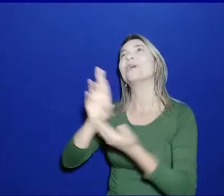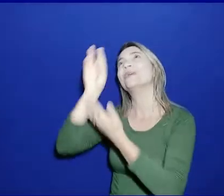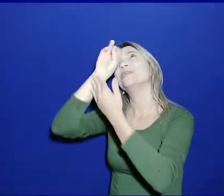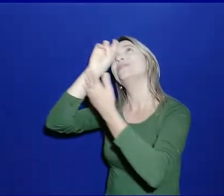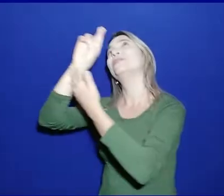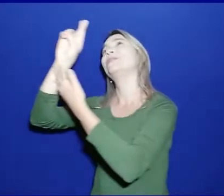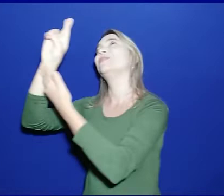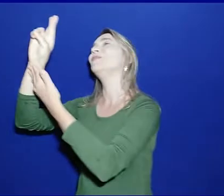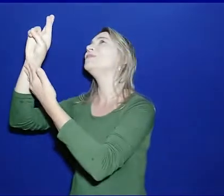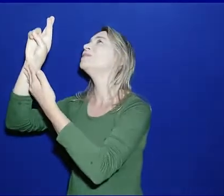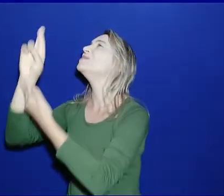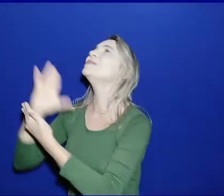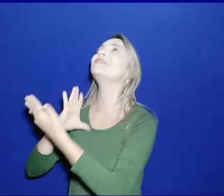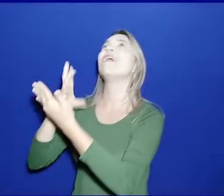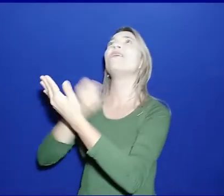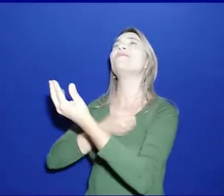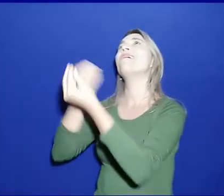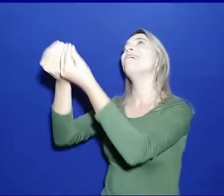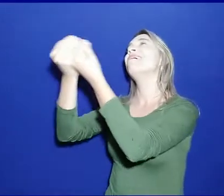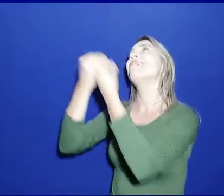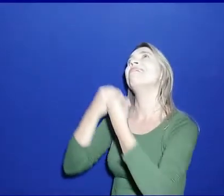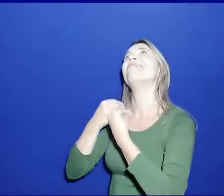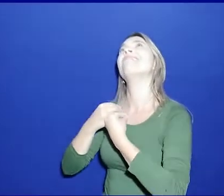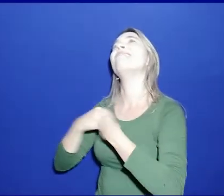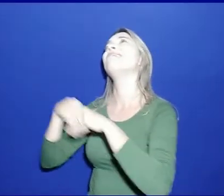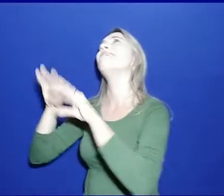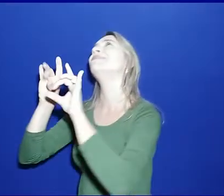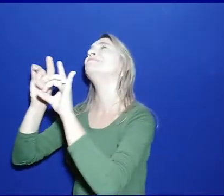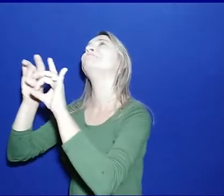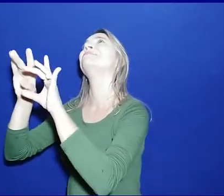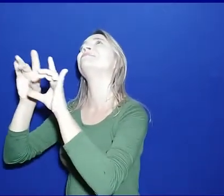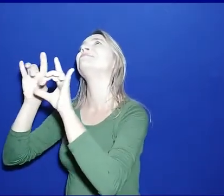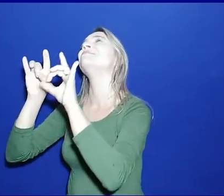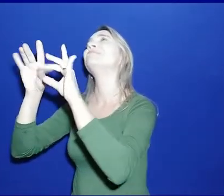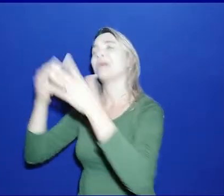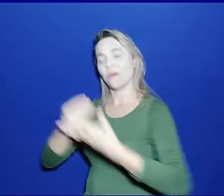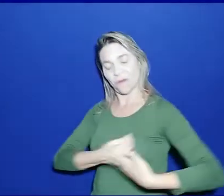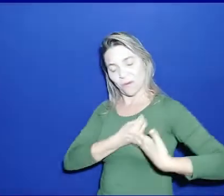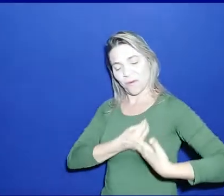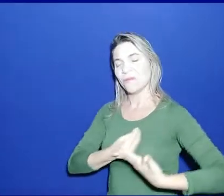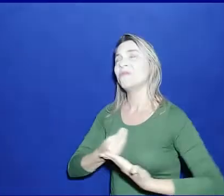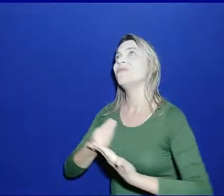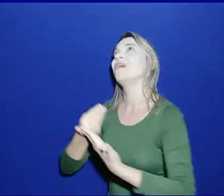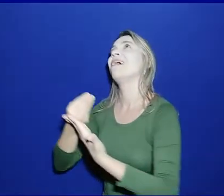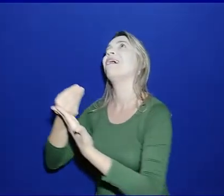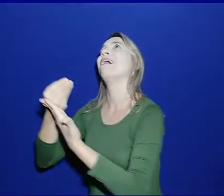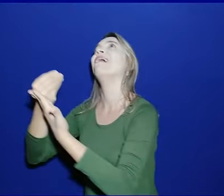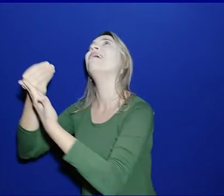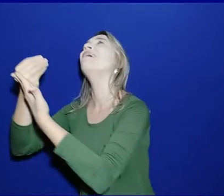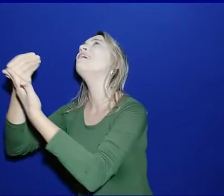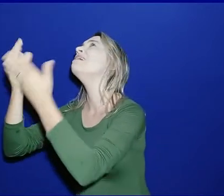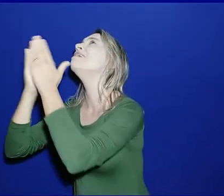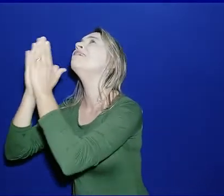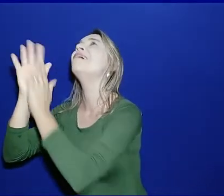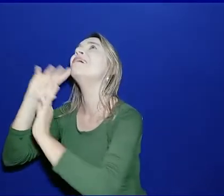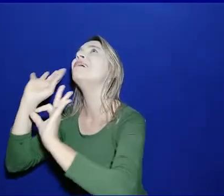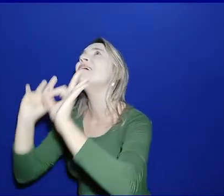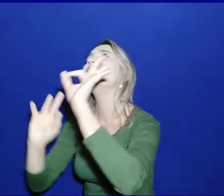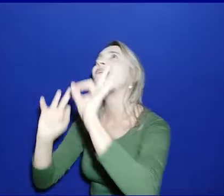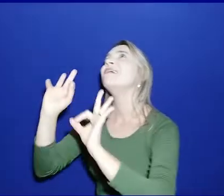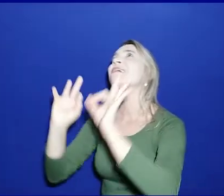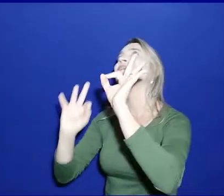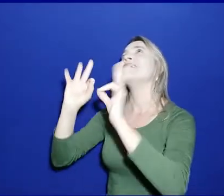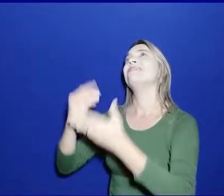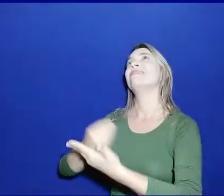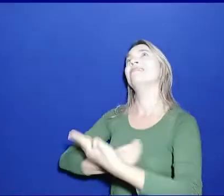Aceita-nos, Senhor, querido Salvador, aqui presente ser, dirige a